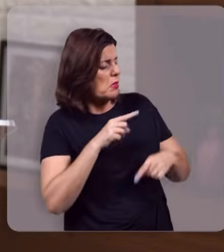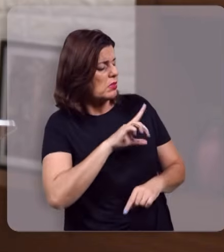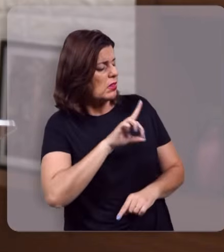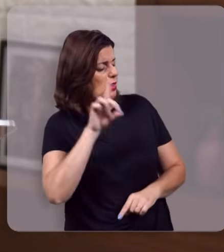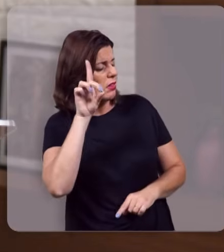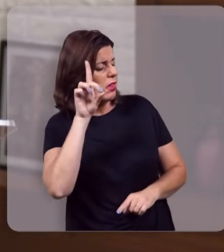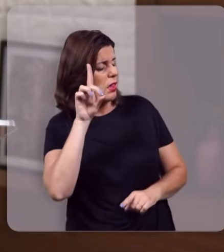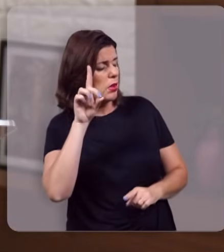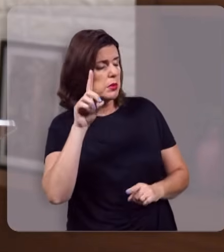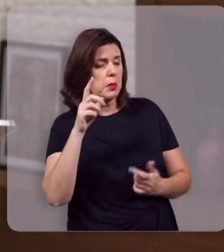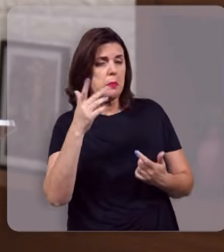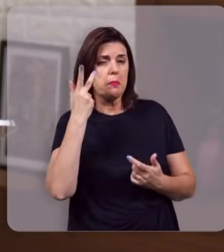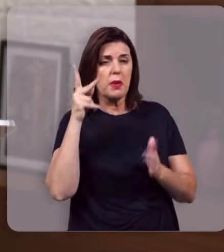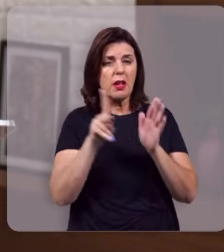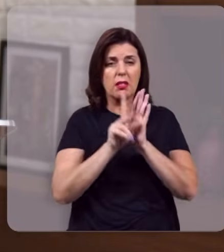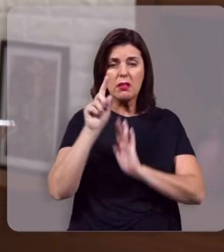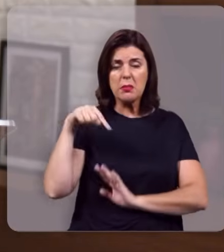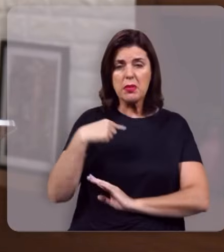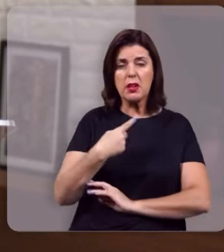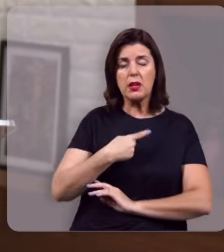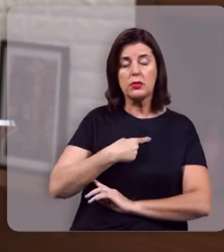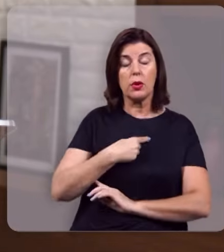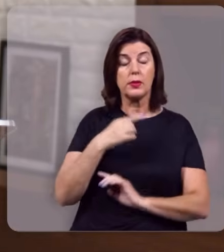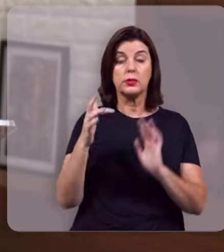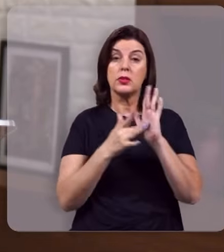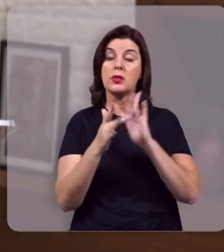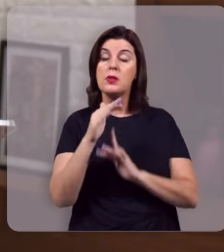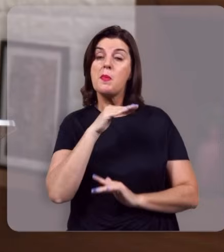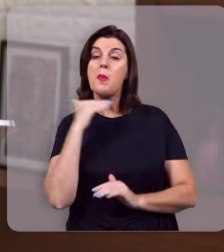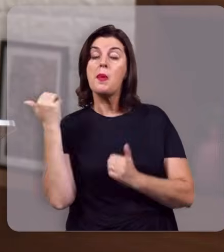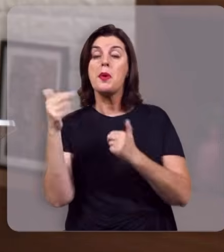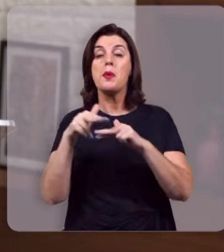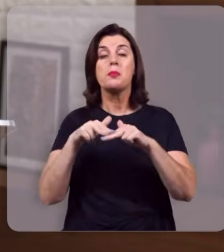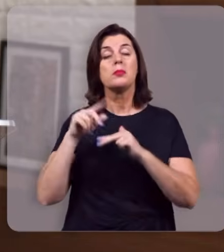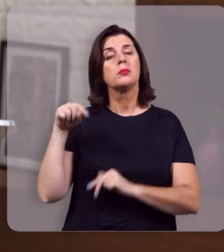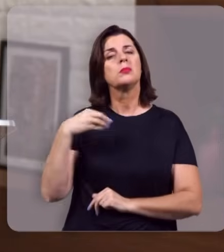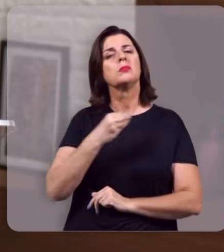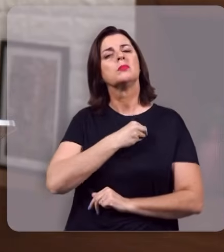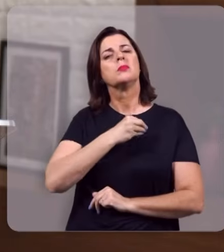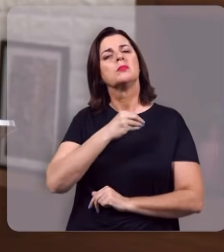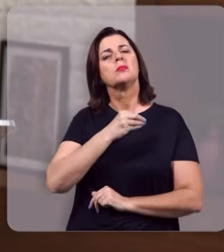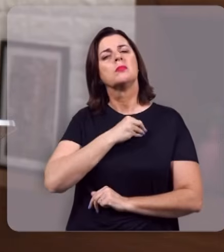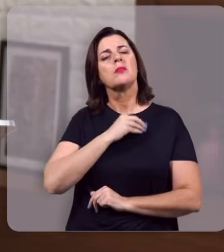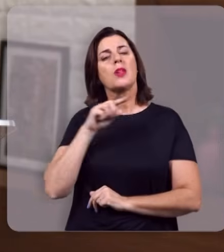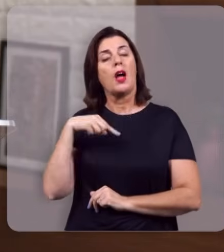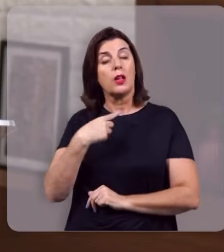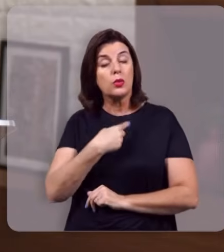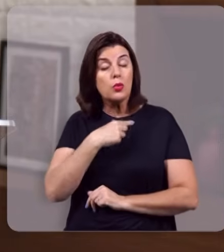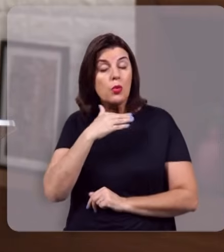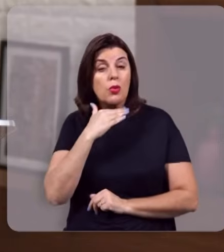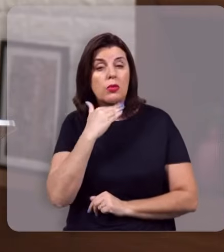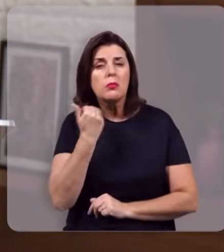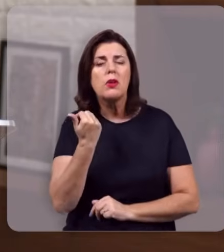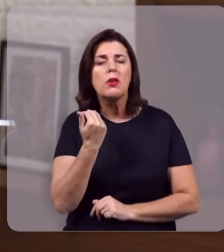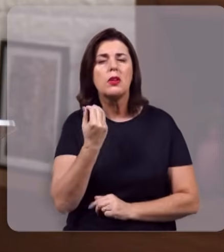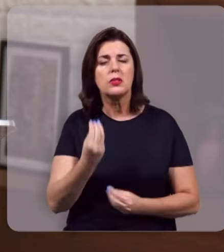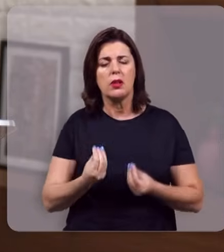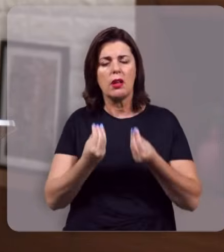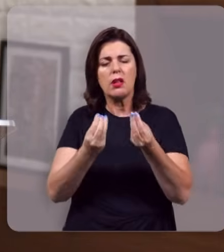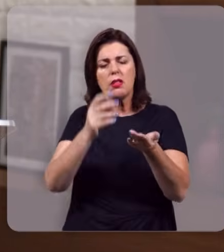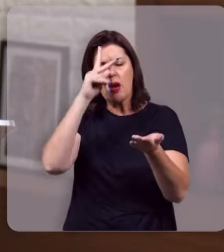cair sobre a nossa cabeça. E ele morreu pelos nossos pecados. Ele morreu a nossa morte para nos